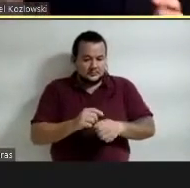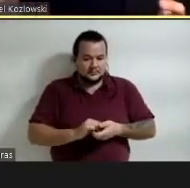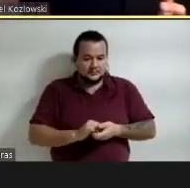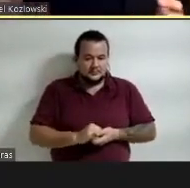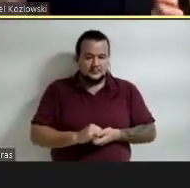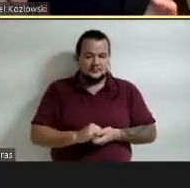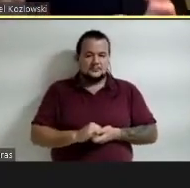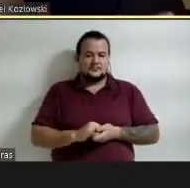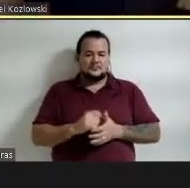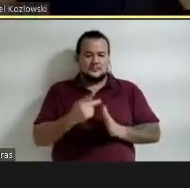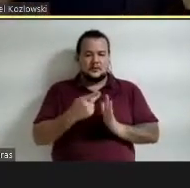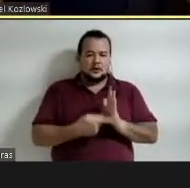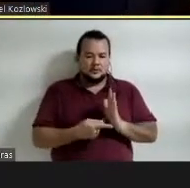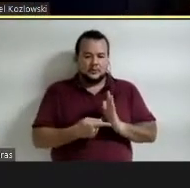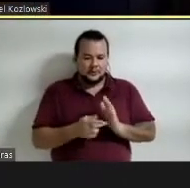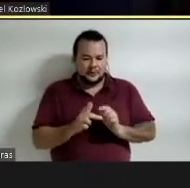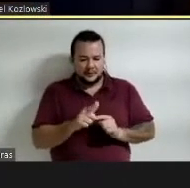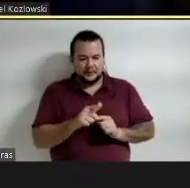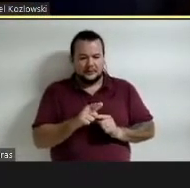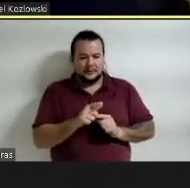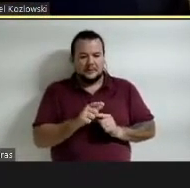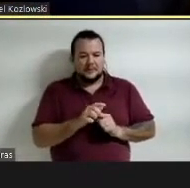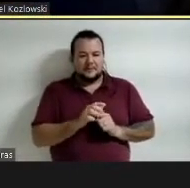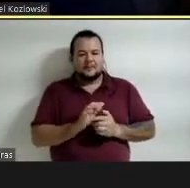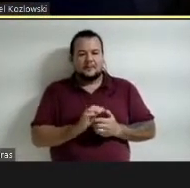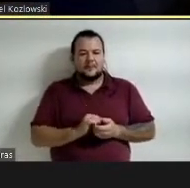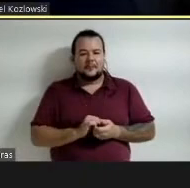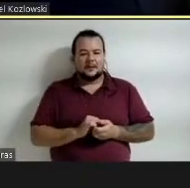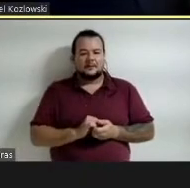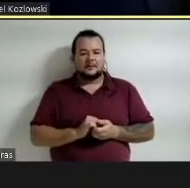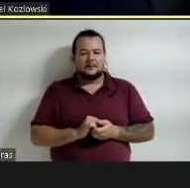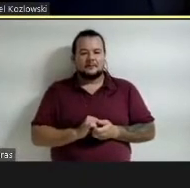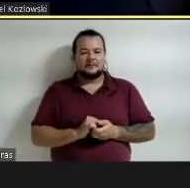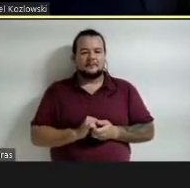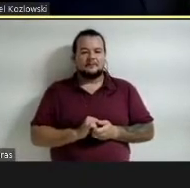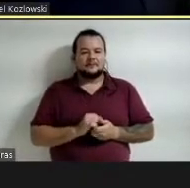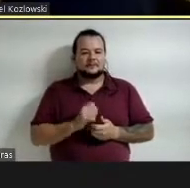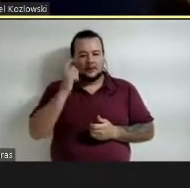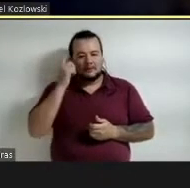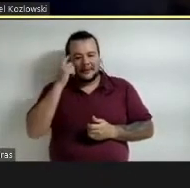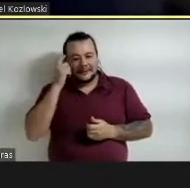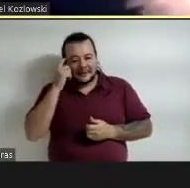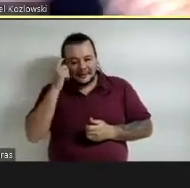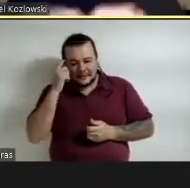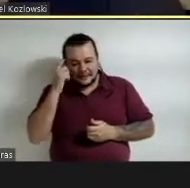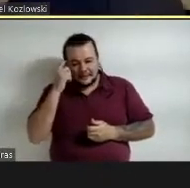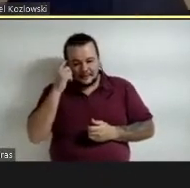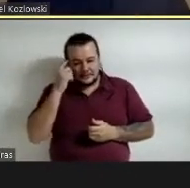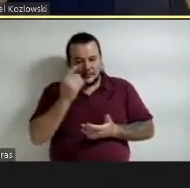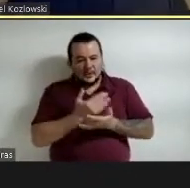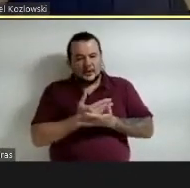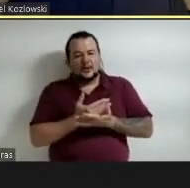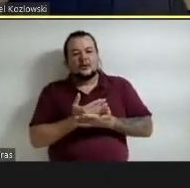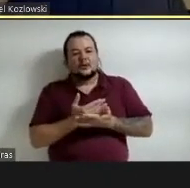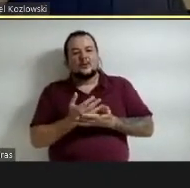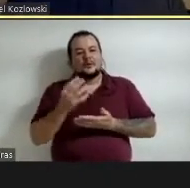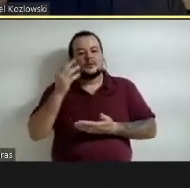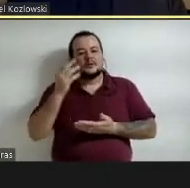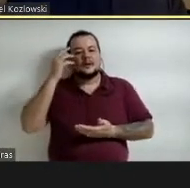esse projeto, ele pensando no advento, ele começa a imaginar esse